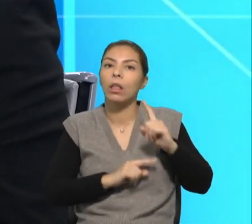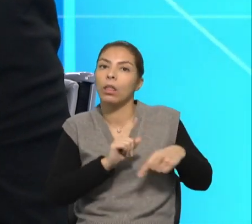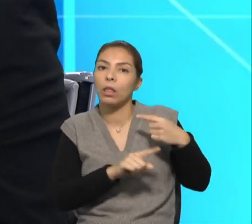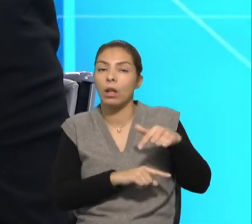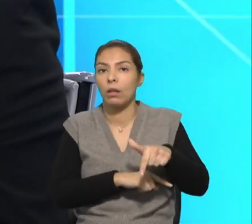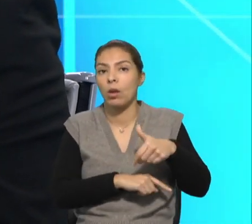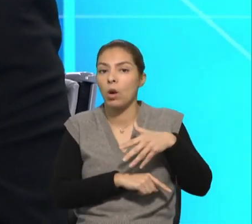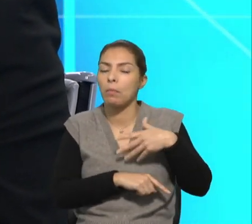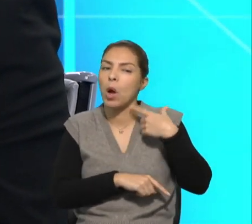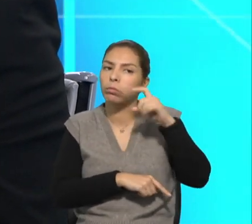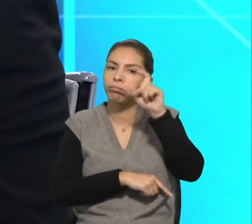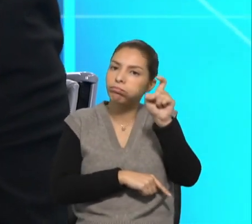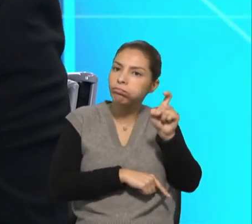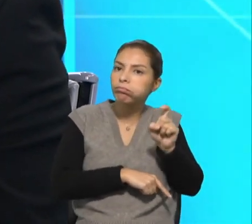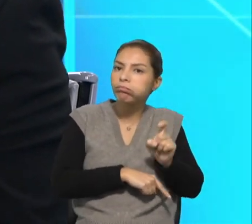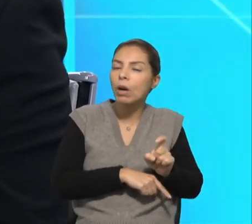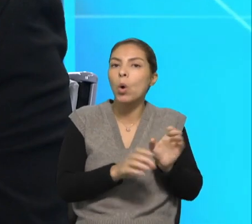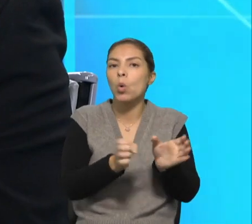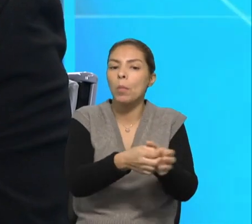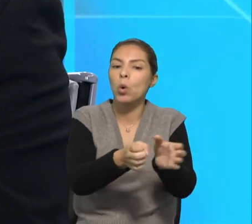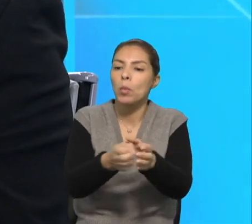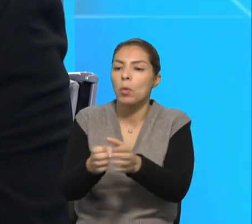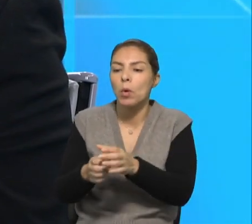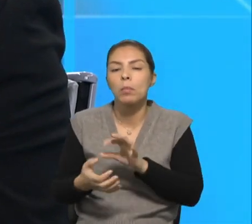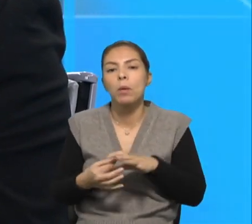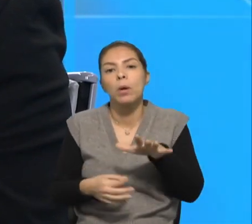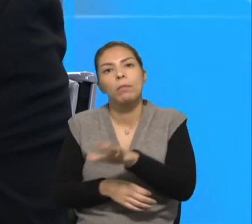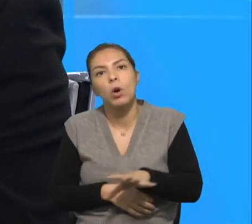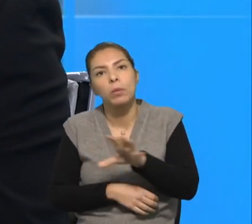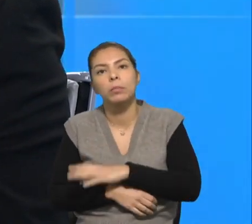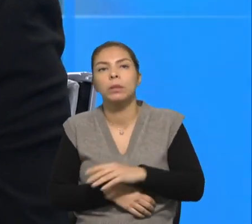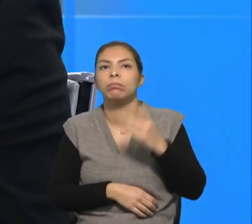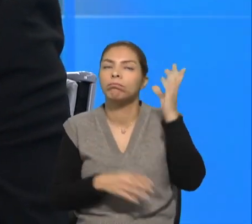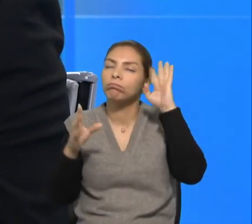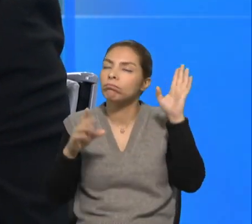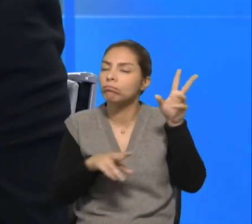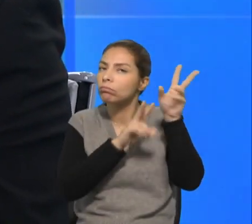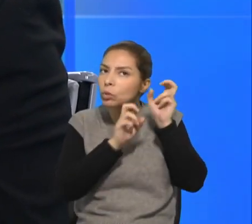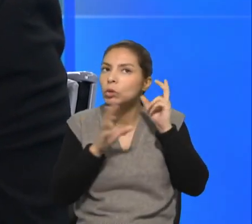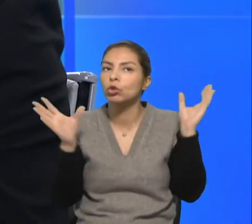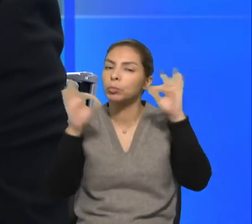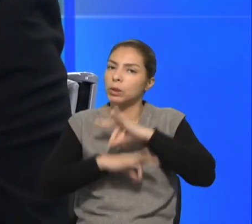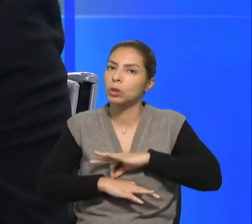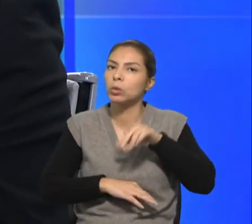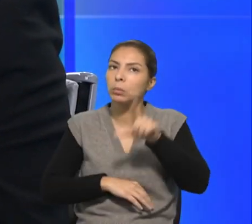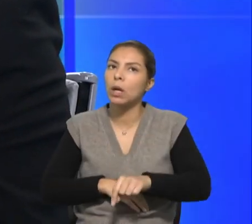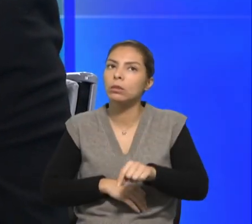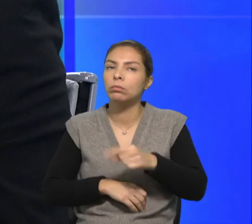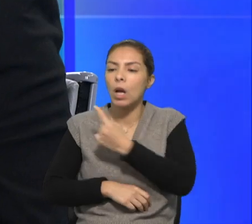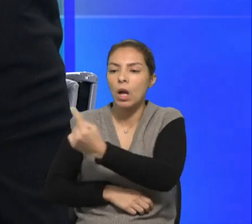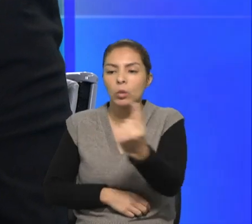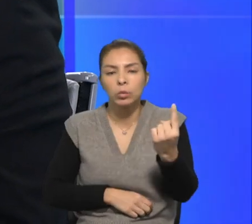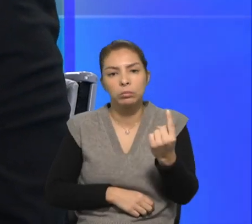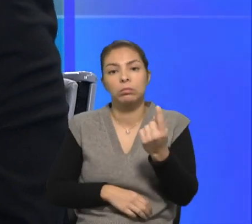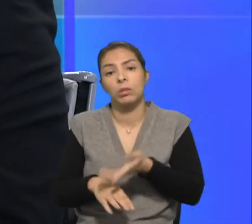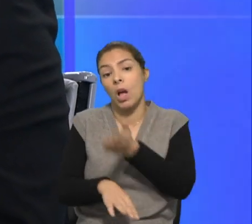momento mais longo, em grupos em método sinodal, com as rondas na escuta do Espírito e também da escuta uns dos outros. Tal e qual como